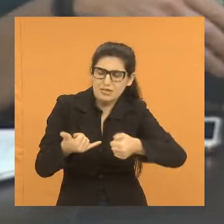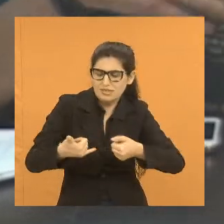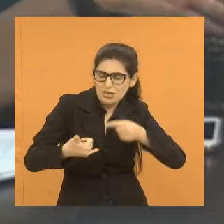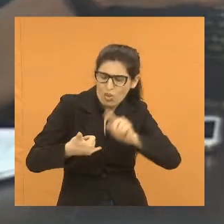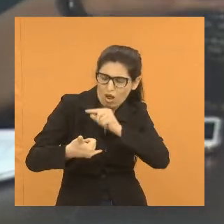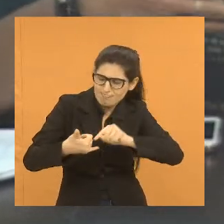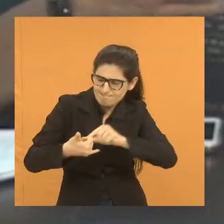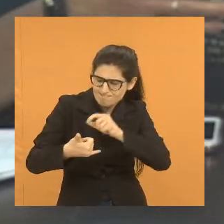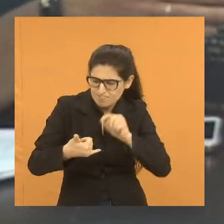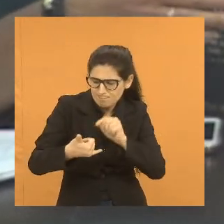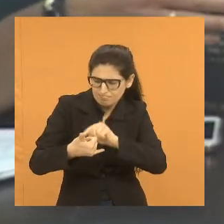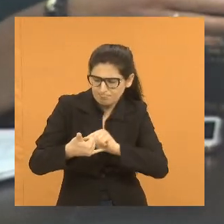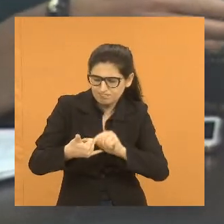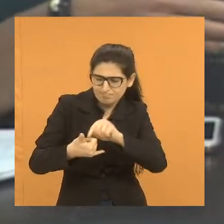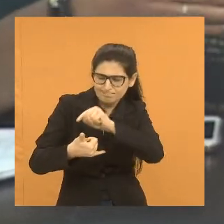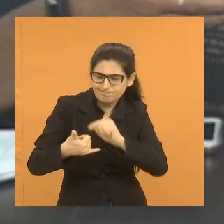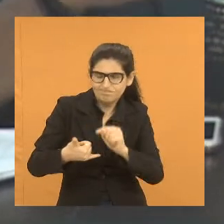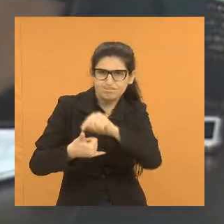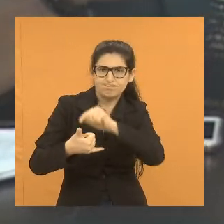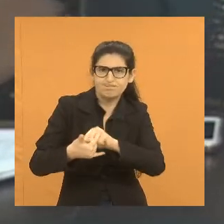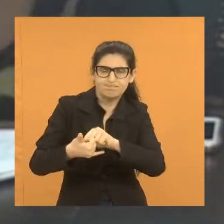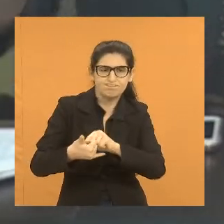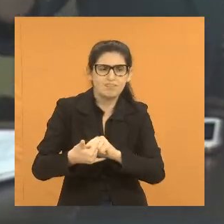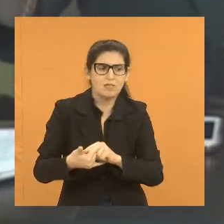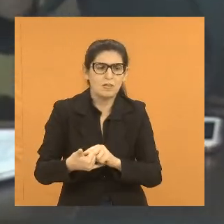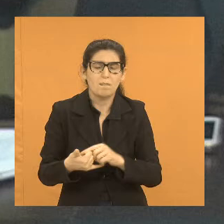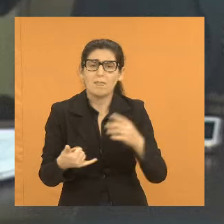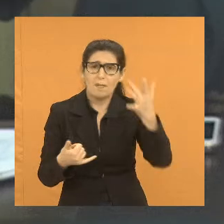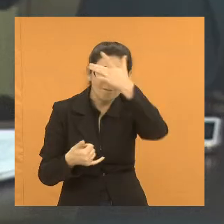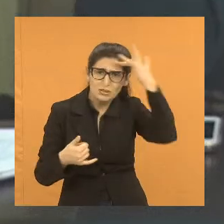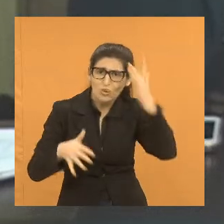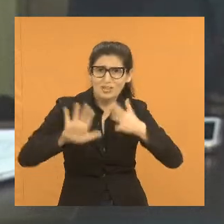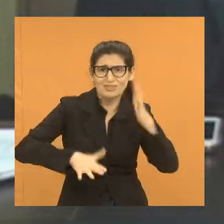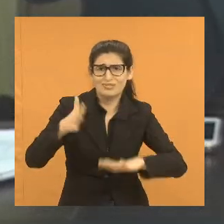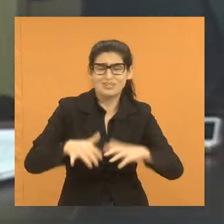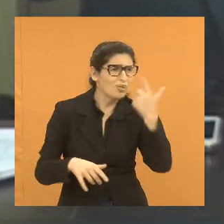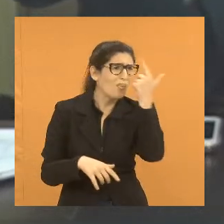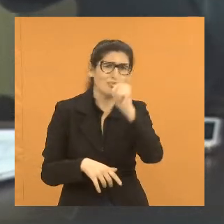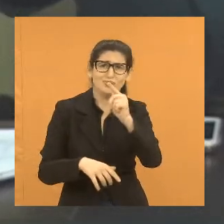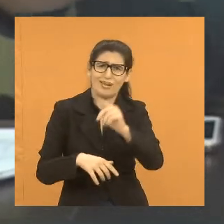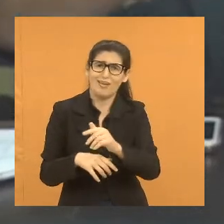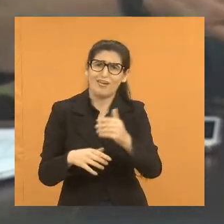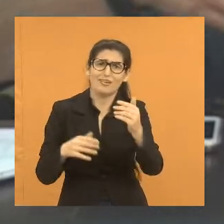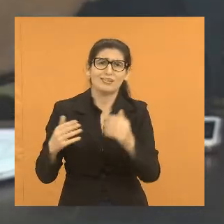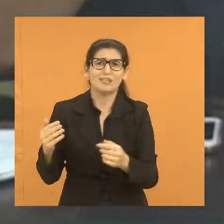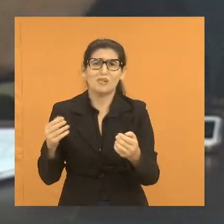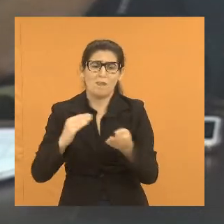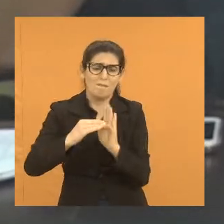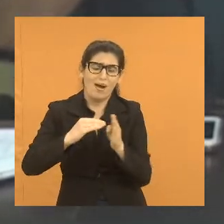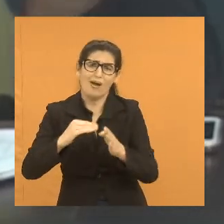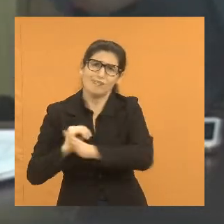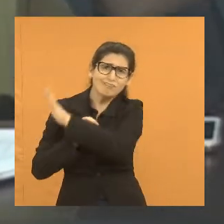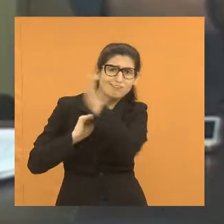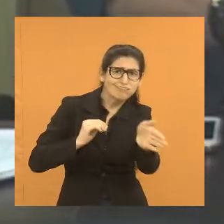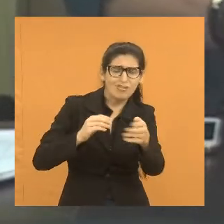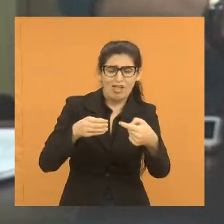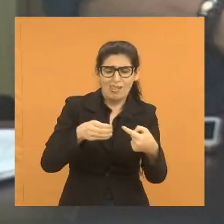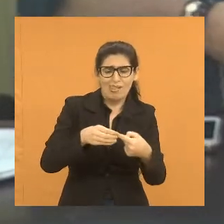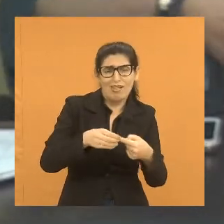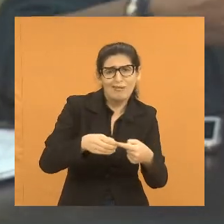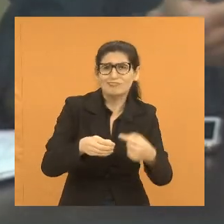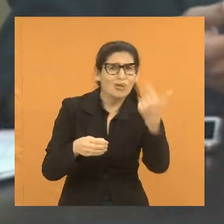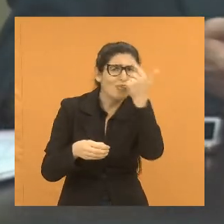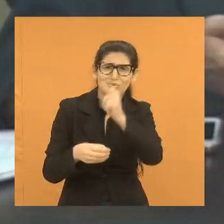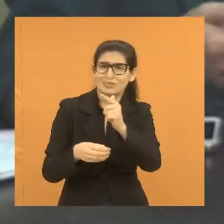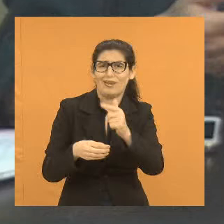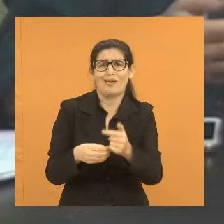celular mesmo, a gente não consegue. A pessoa, às vezes, não tem condições de vir lá do bairro até o centro, às vezes não consegue ir até o